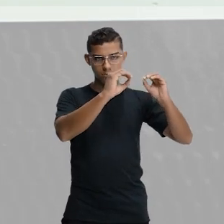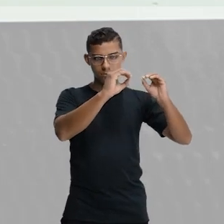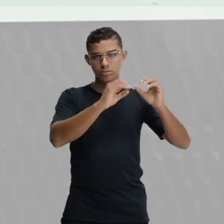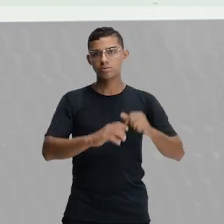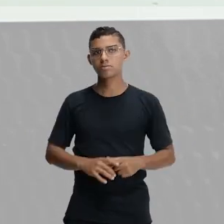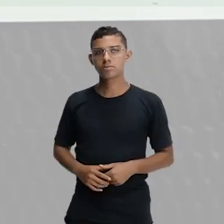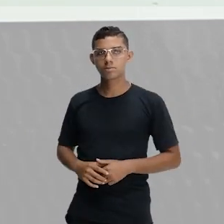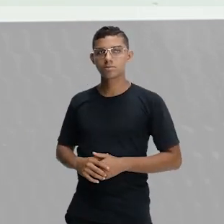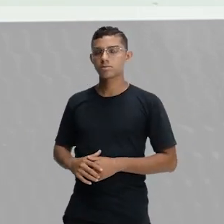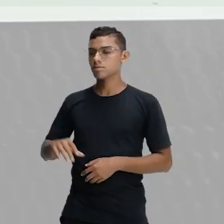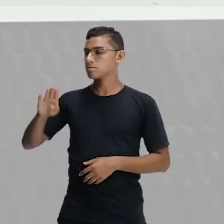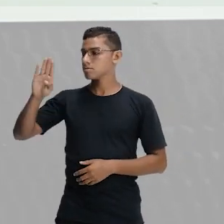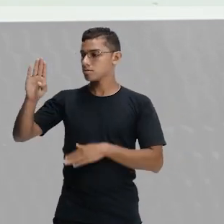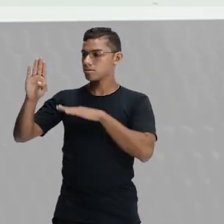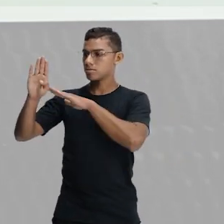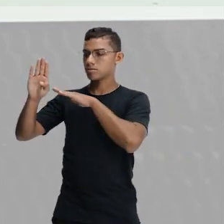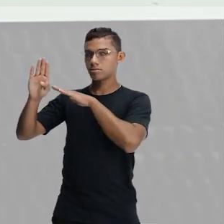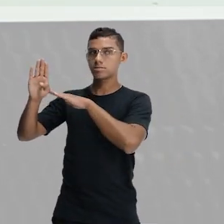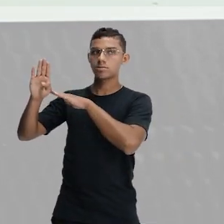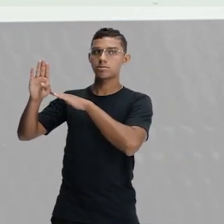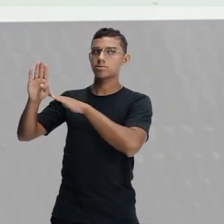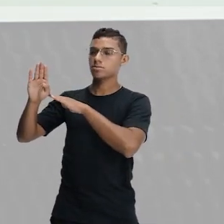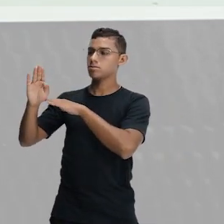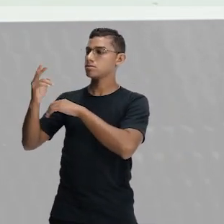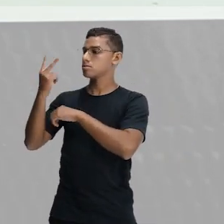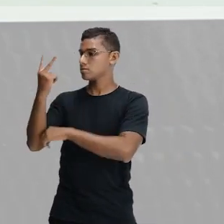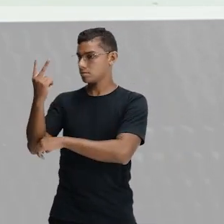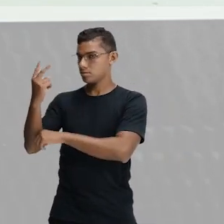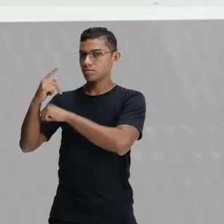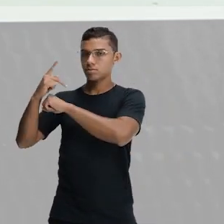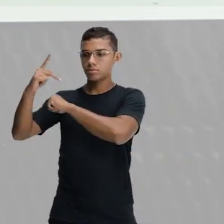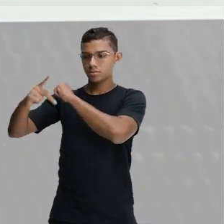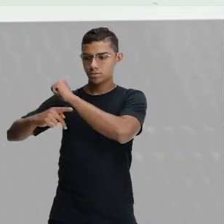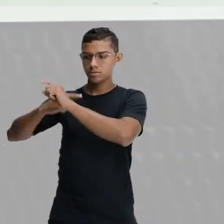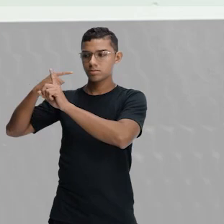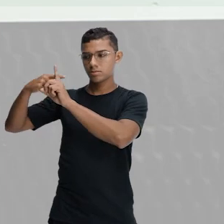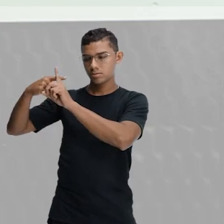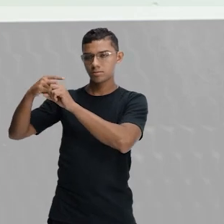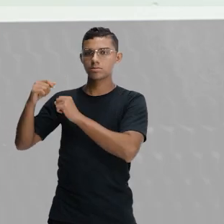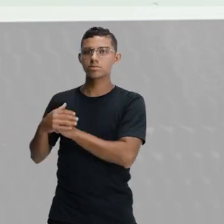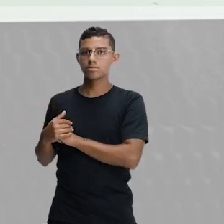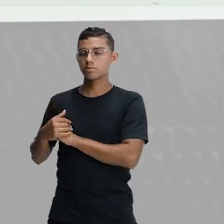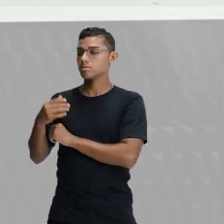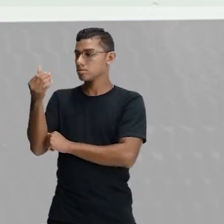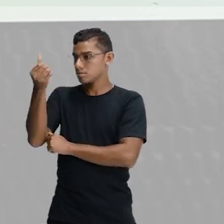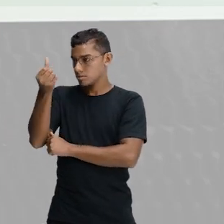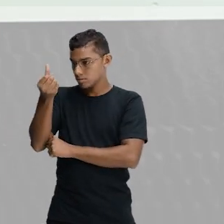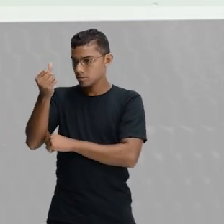certo? E o B fosse, né, vamos colocar aqui